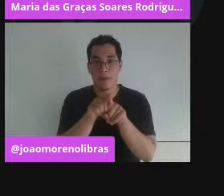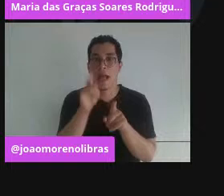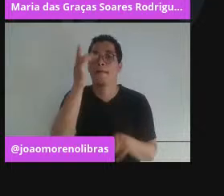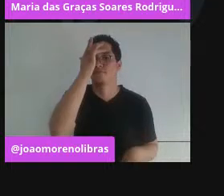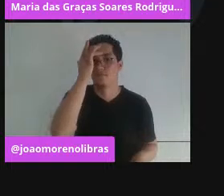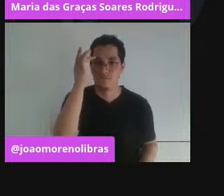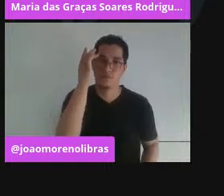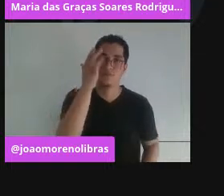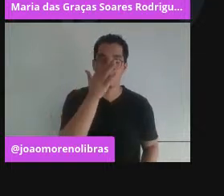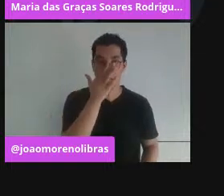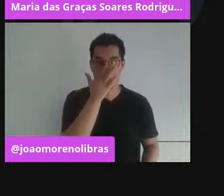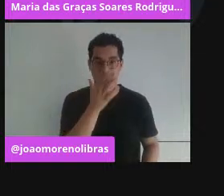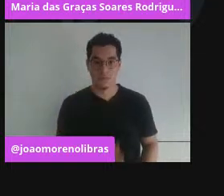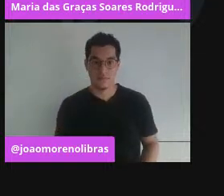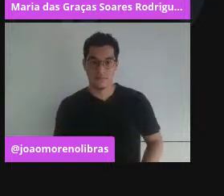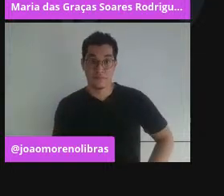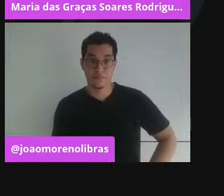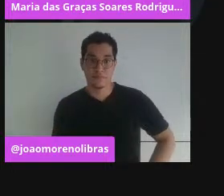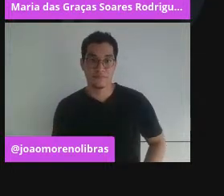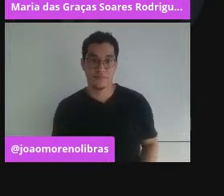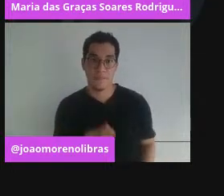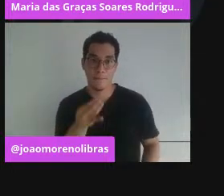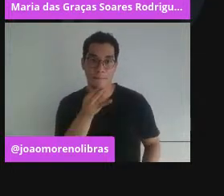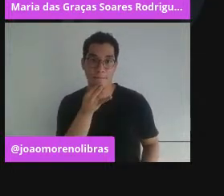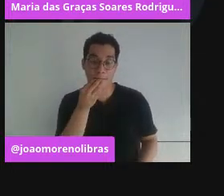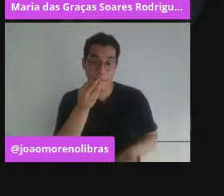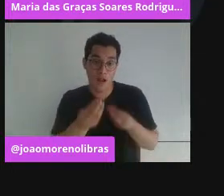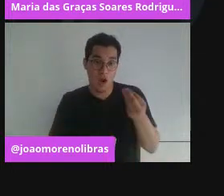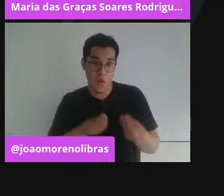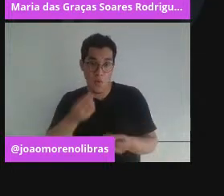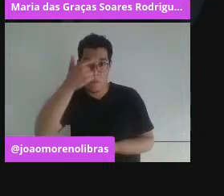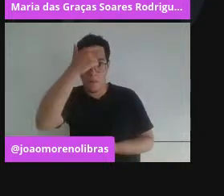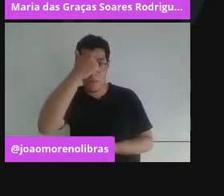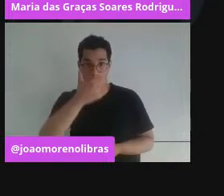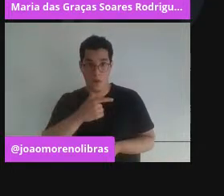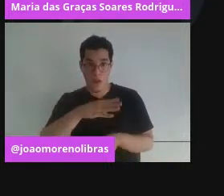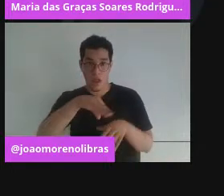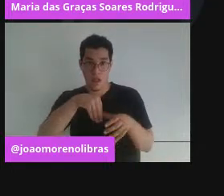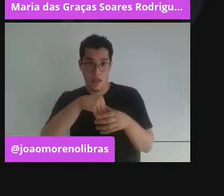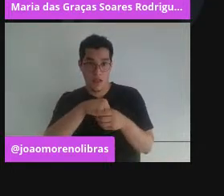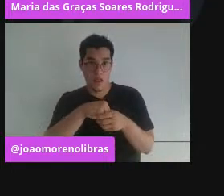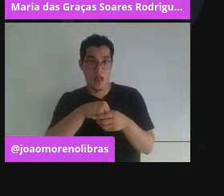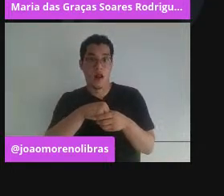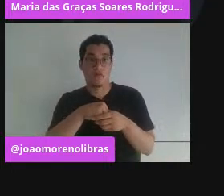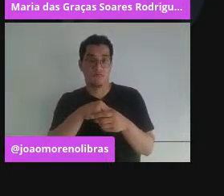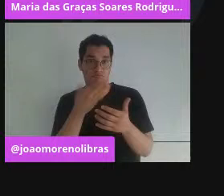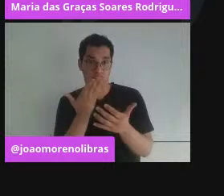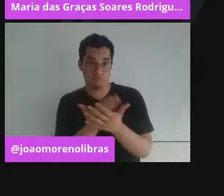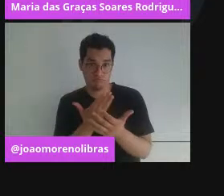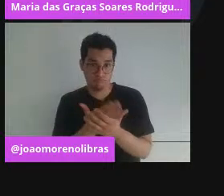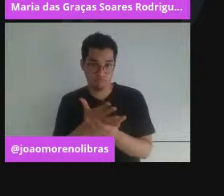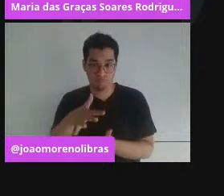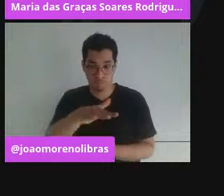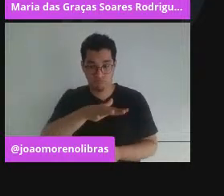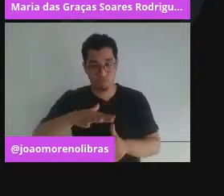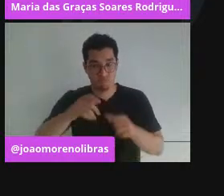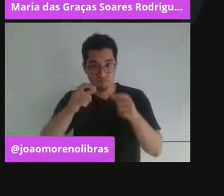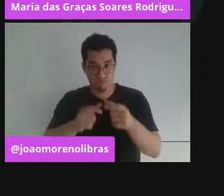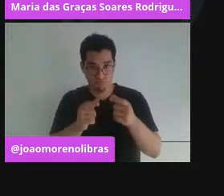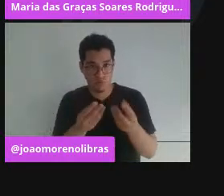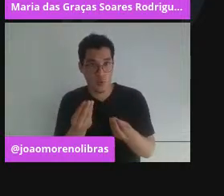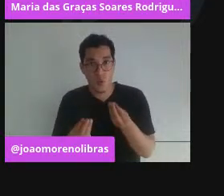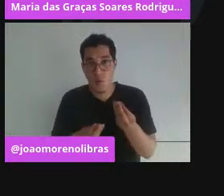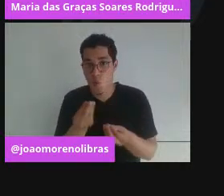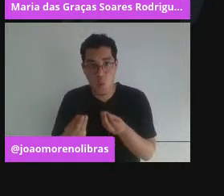o locus de onde ele estava, no espaço dele, escrevendo. Ou seja, não era uma interação face a face, era